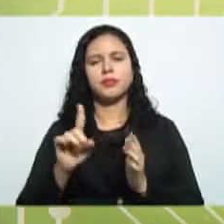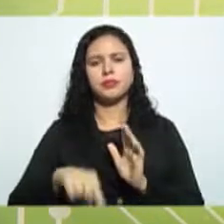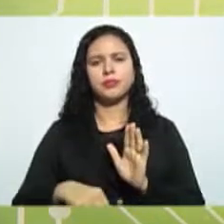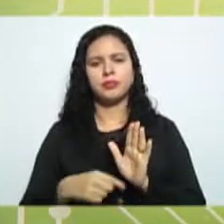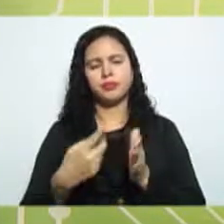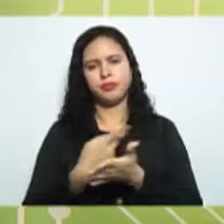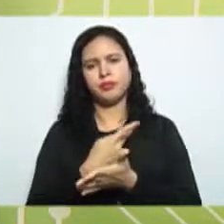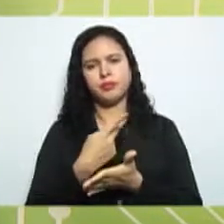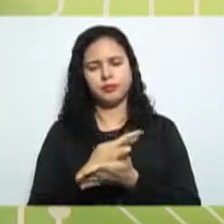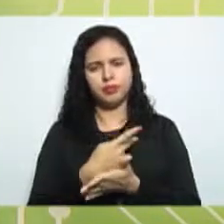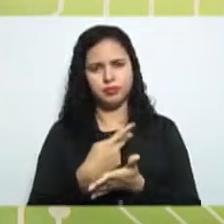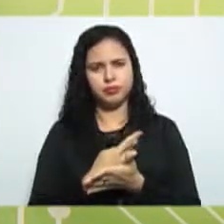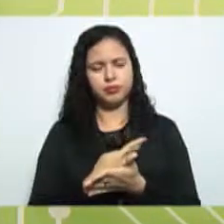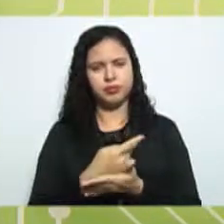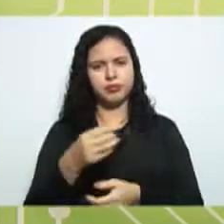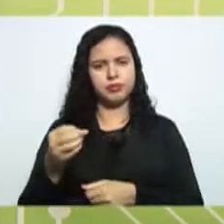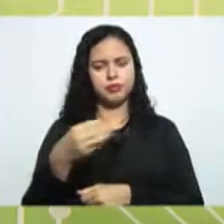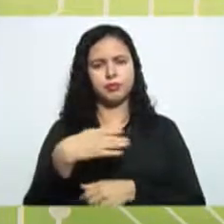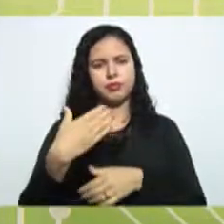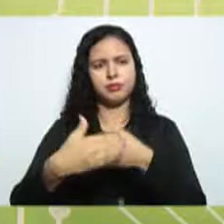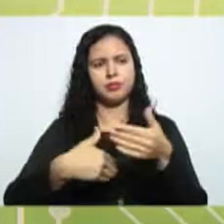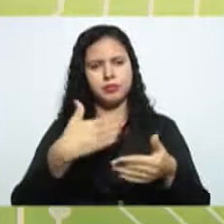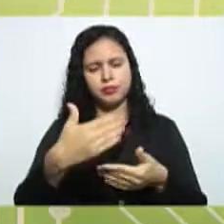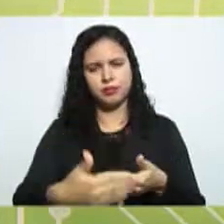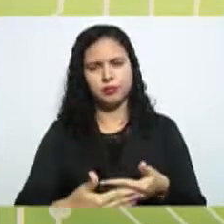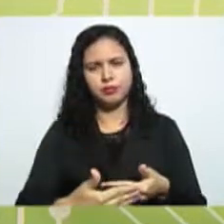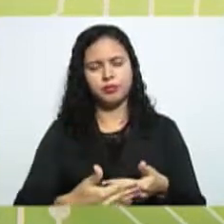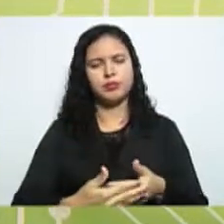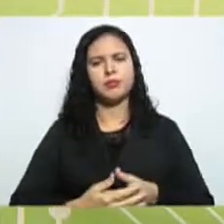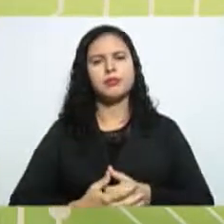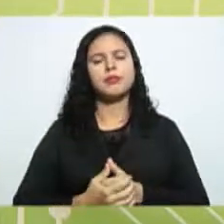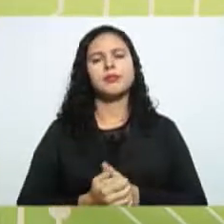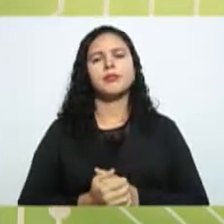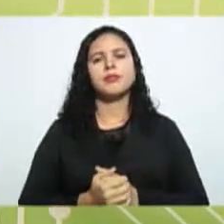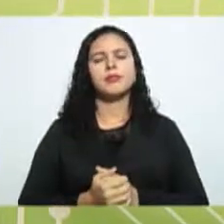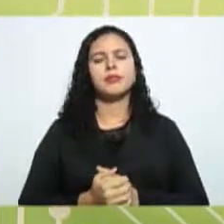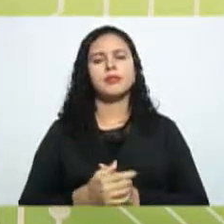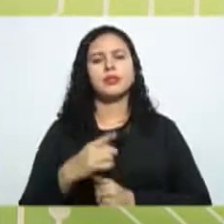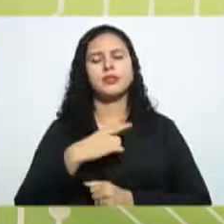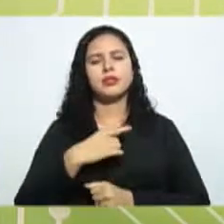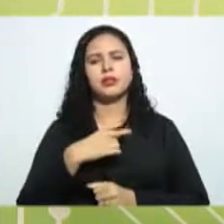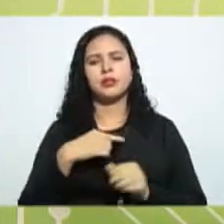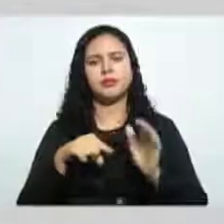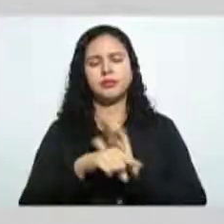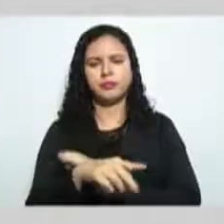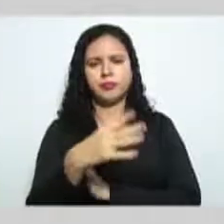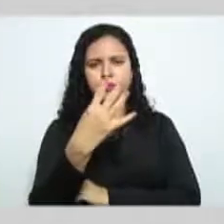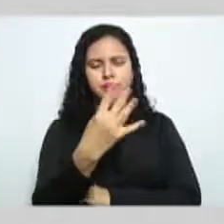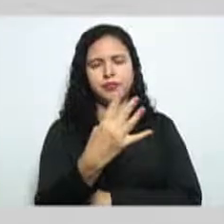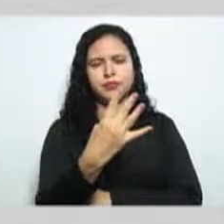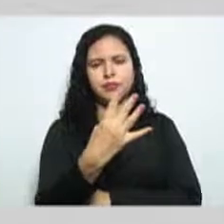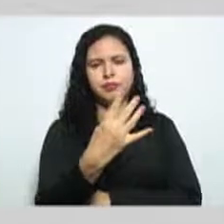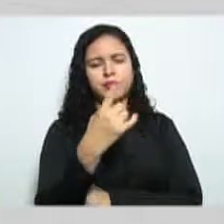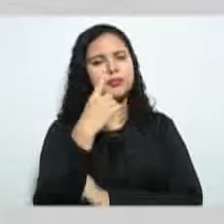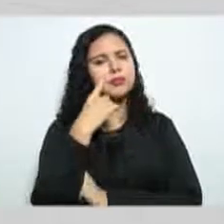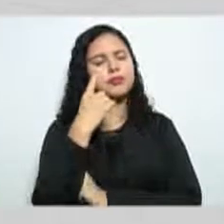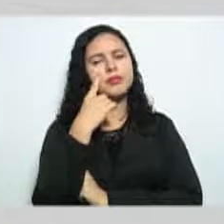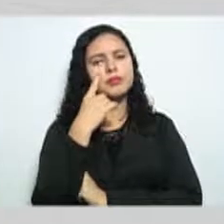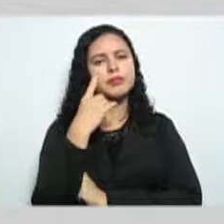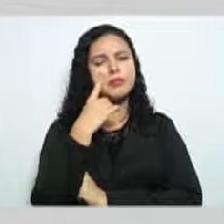errada quando a gente fala de modernização dos processos produtivos. Nós temos uma questão número 4, vamos dar uma